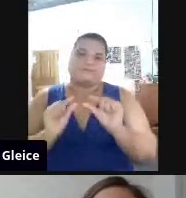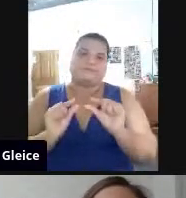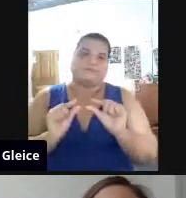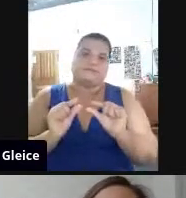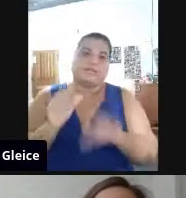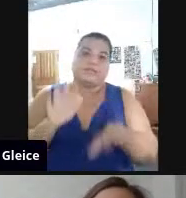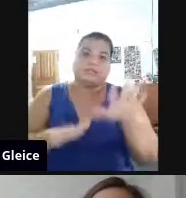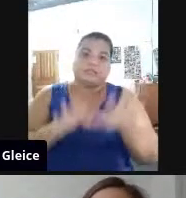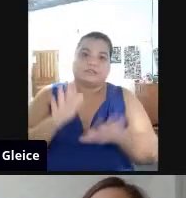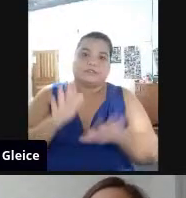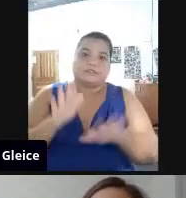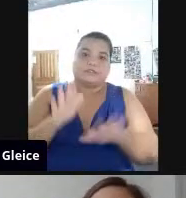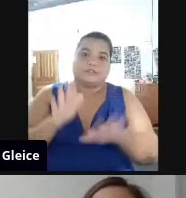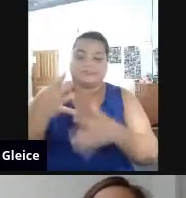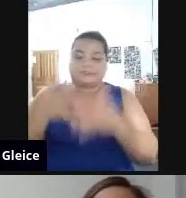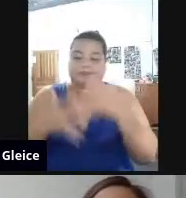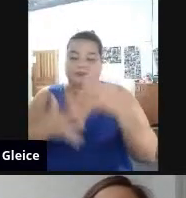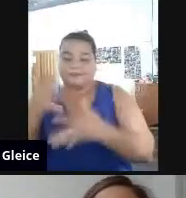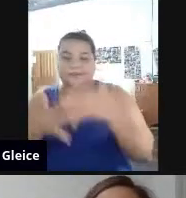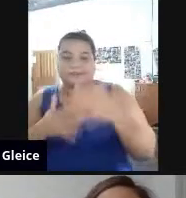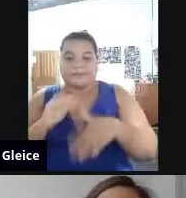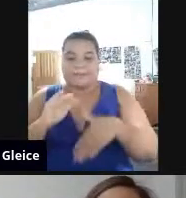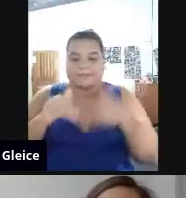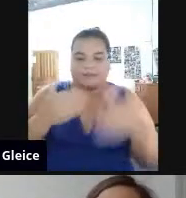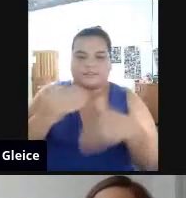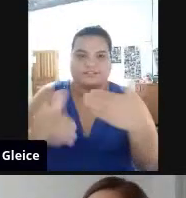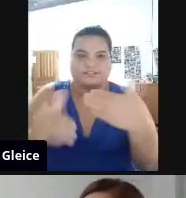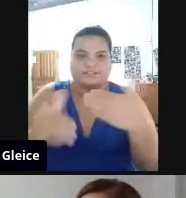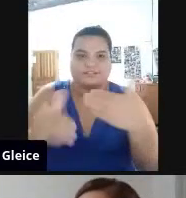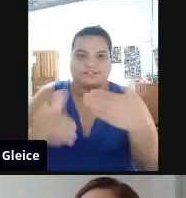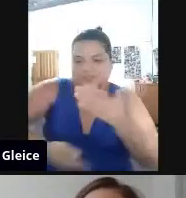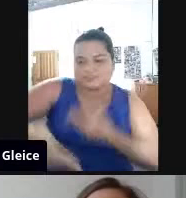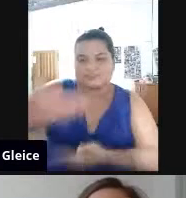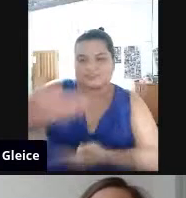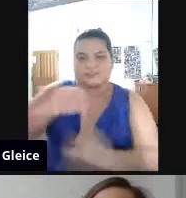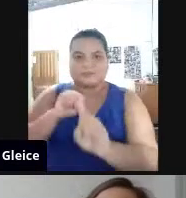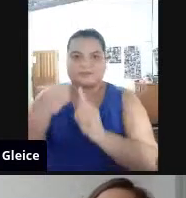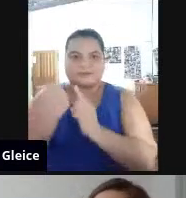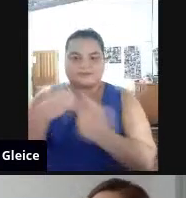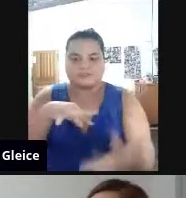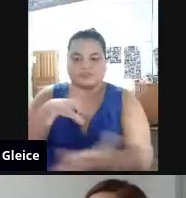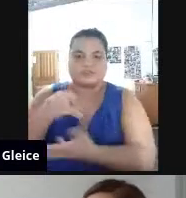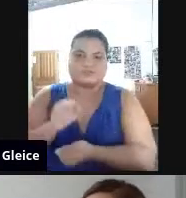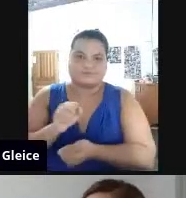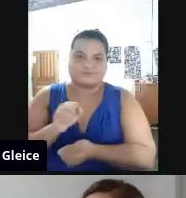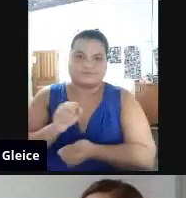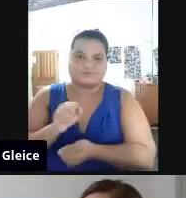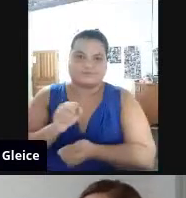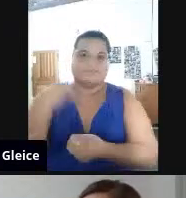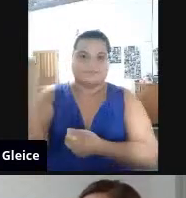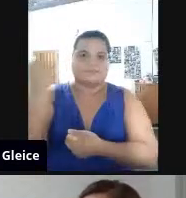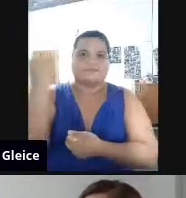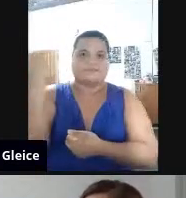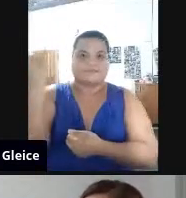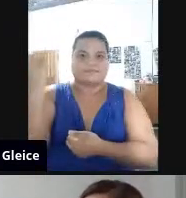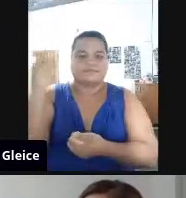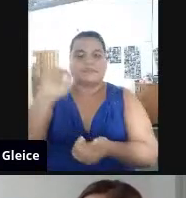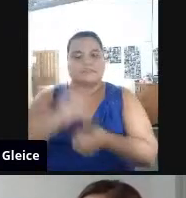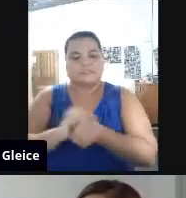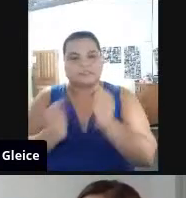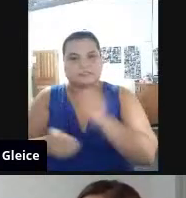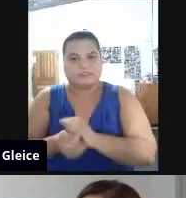né, atrapalham a sua convivência social. Então, daí a importância do adequado tratamento, do